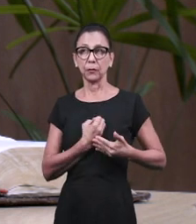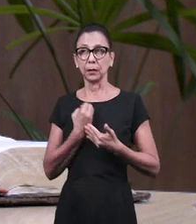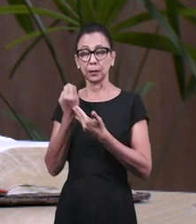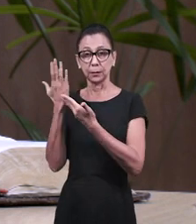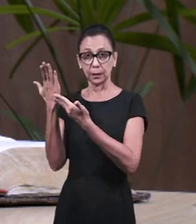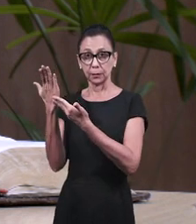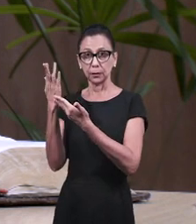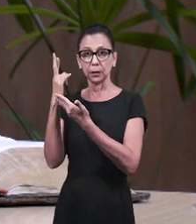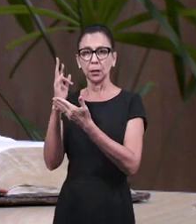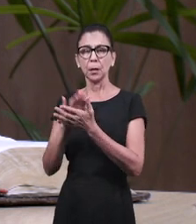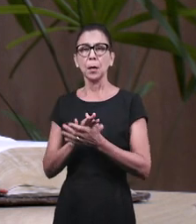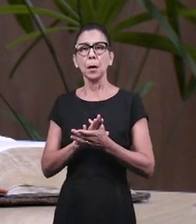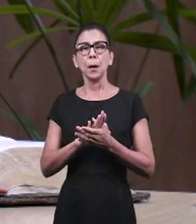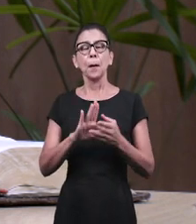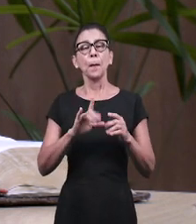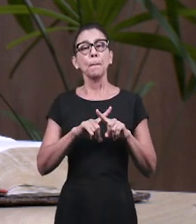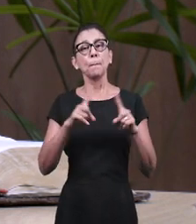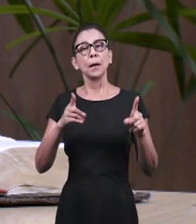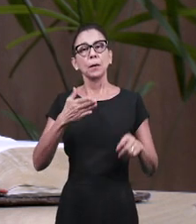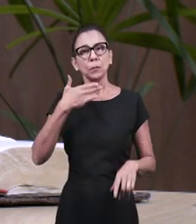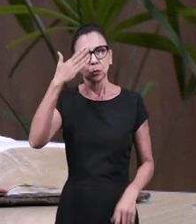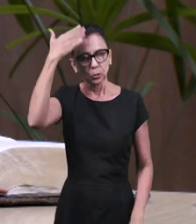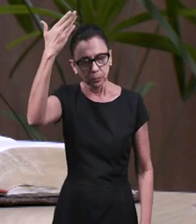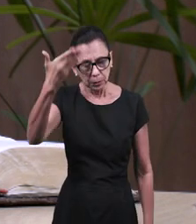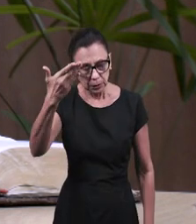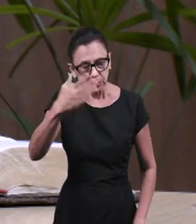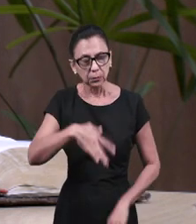A maioria do mundo hoje guarda o domingo.